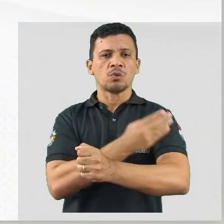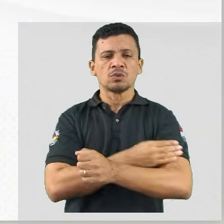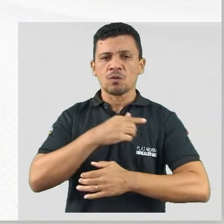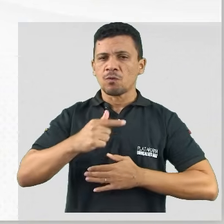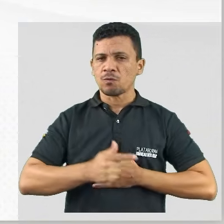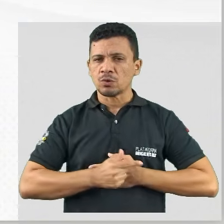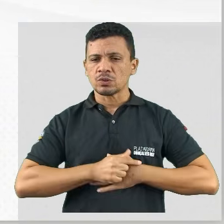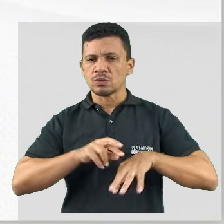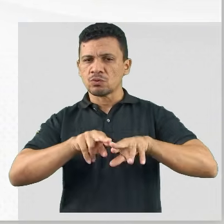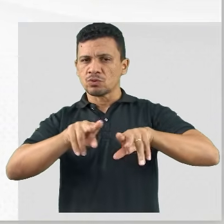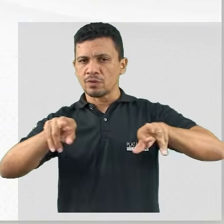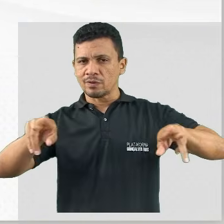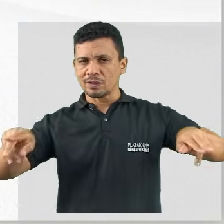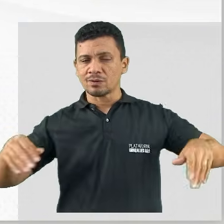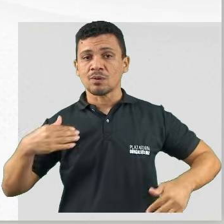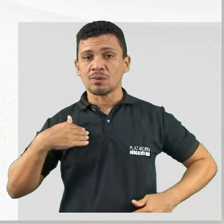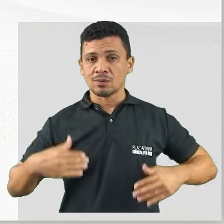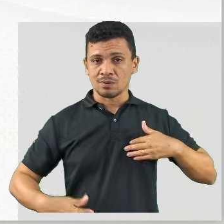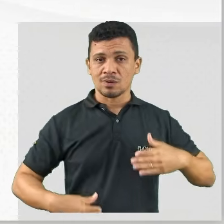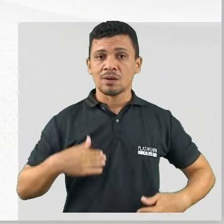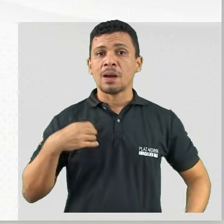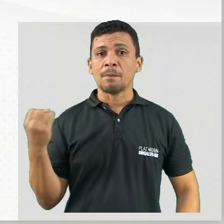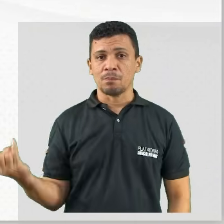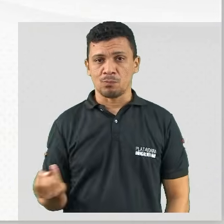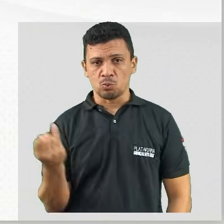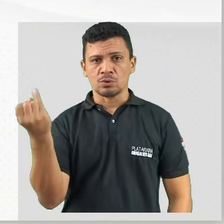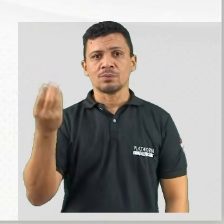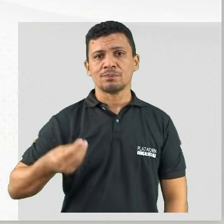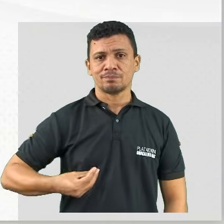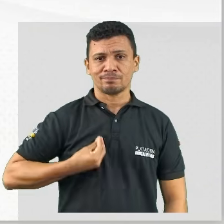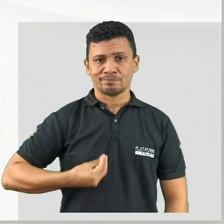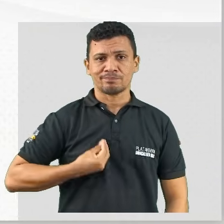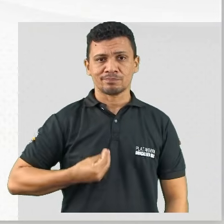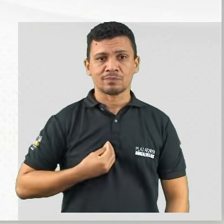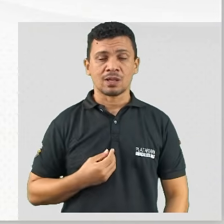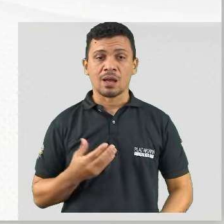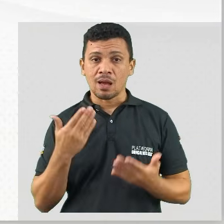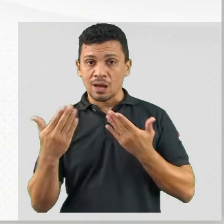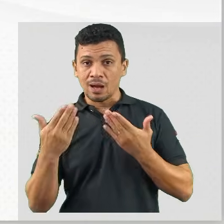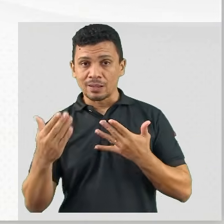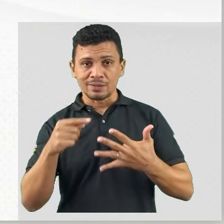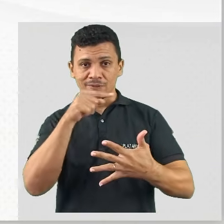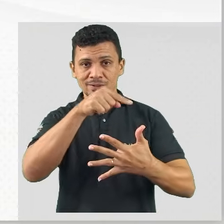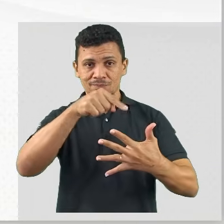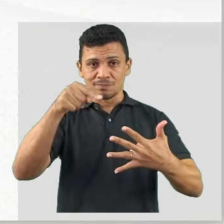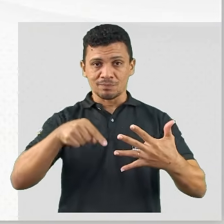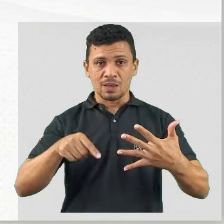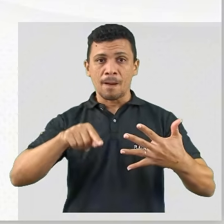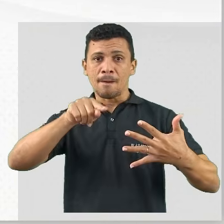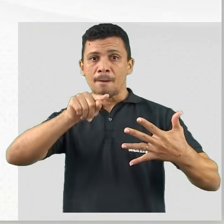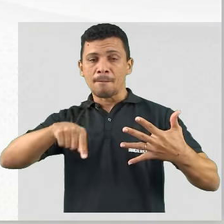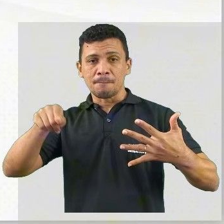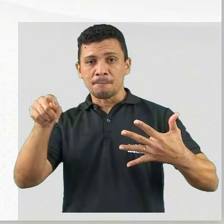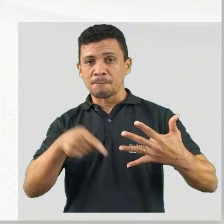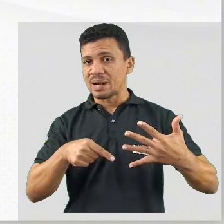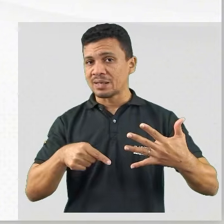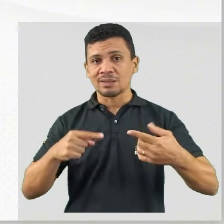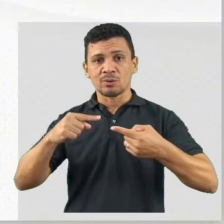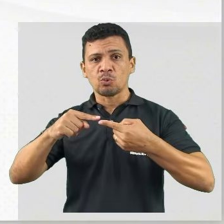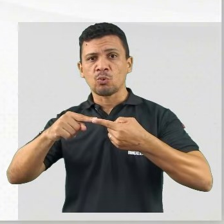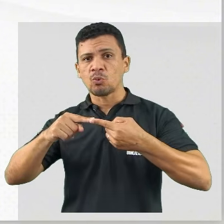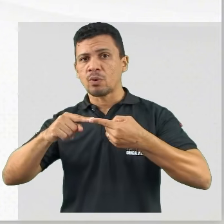organismo, as quais são fundamentais para a nossa sobrevivência. Analise as alternativas abaixo e marque aquelas que não